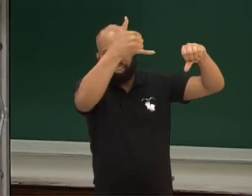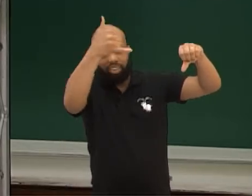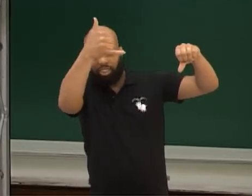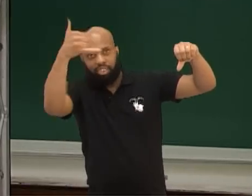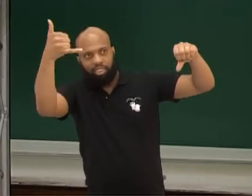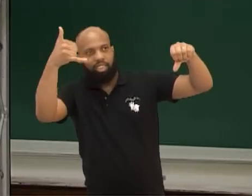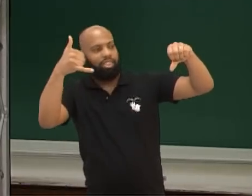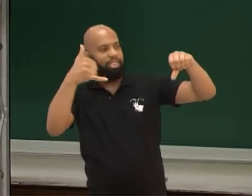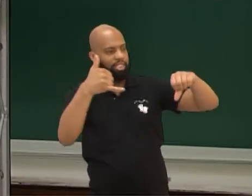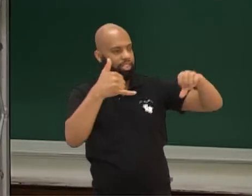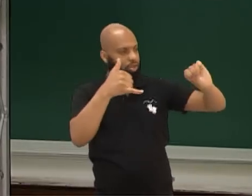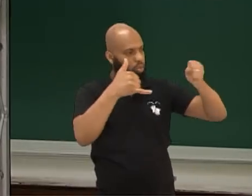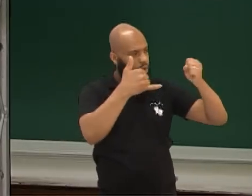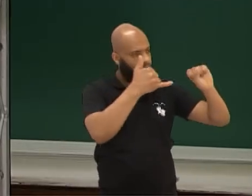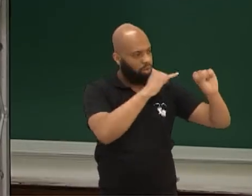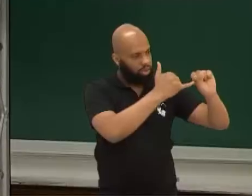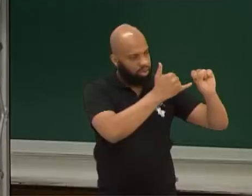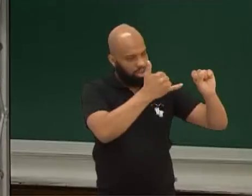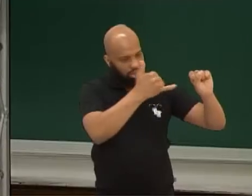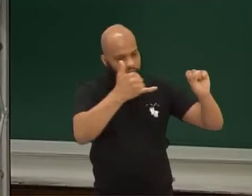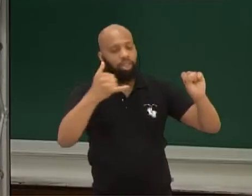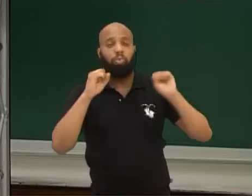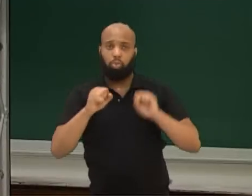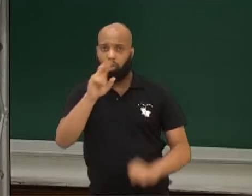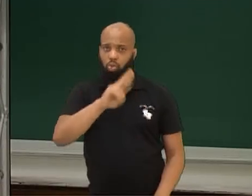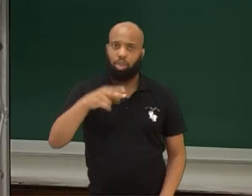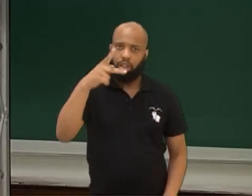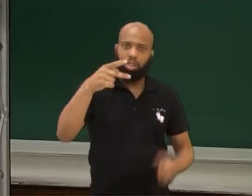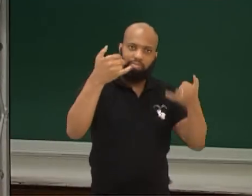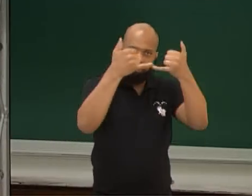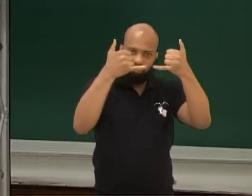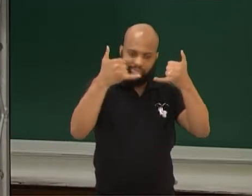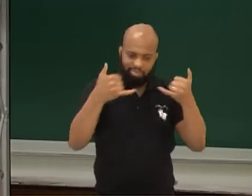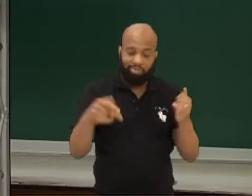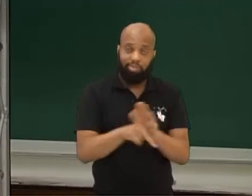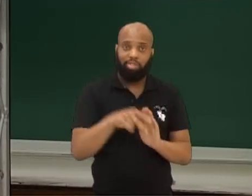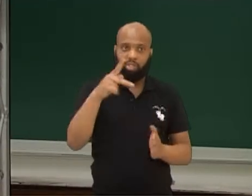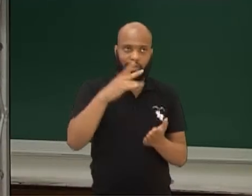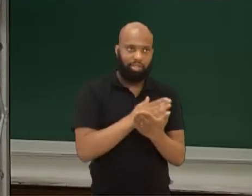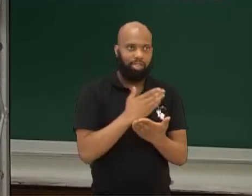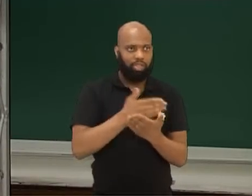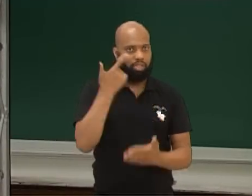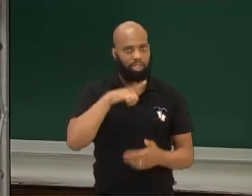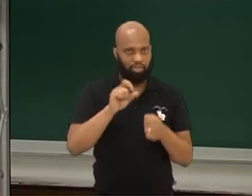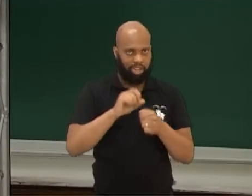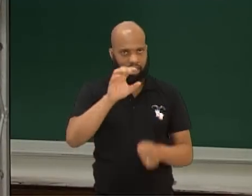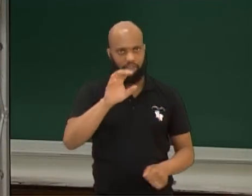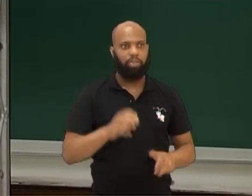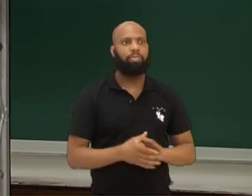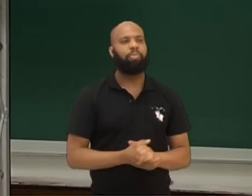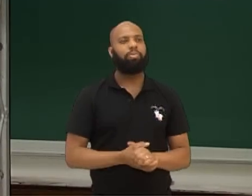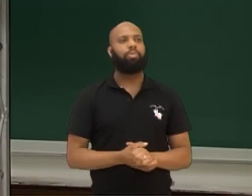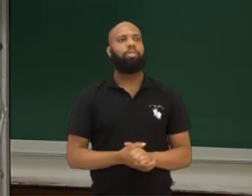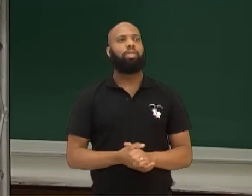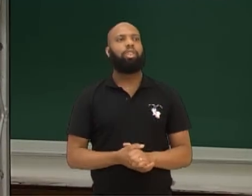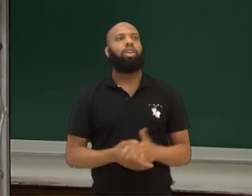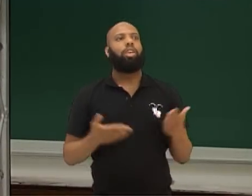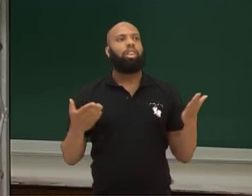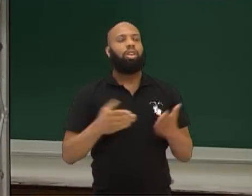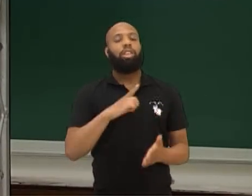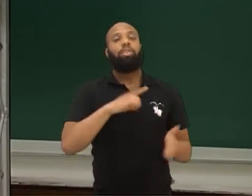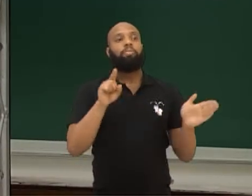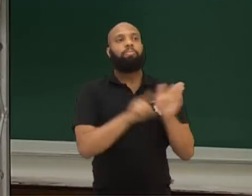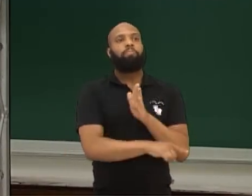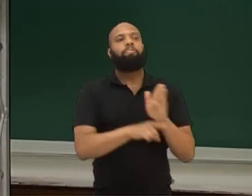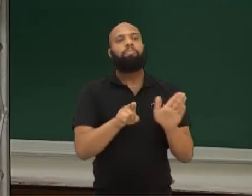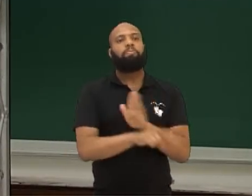do 8. Isso aqui vocês podem usar a linha do caderno de vocês, tá? Para fazer esses pontilhados, tá? Então, lá.